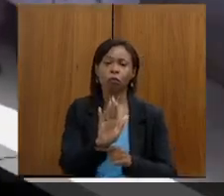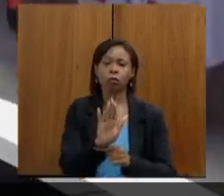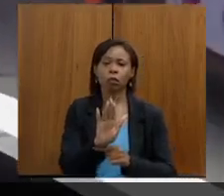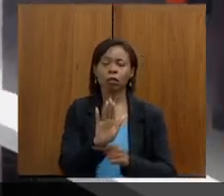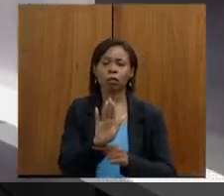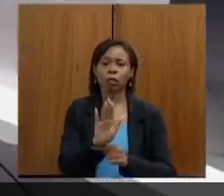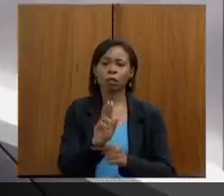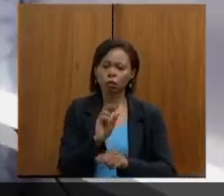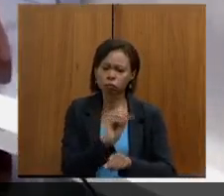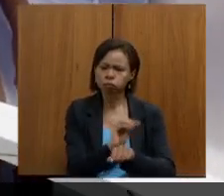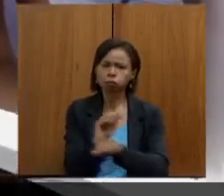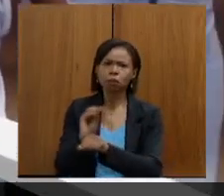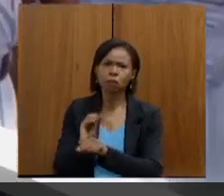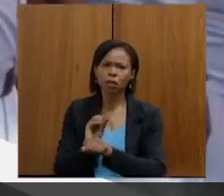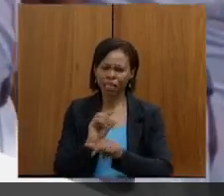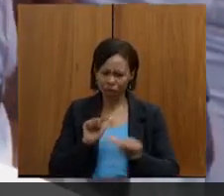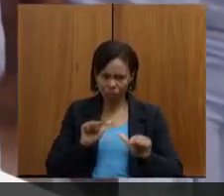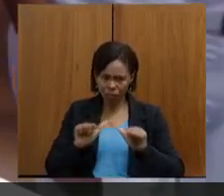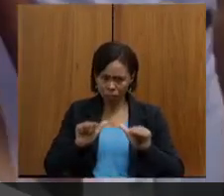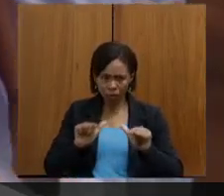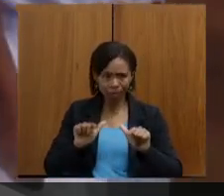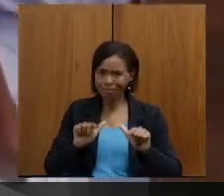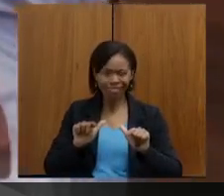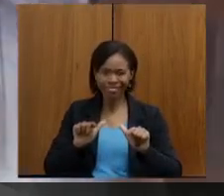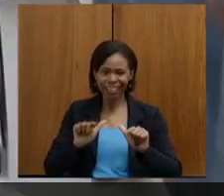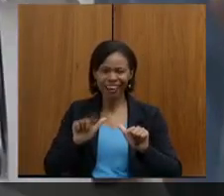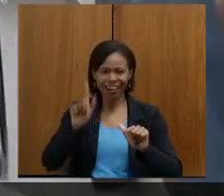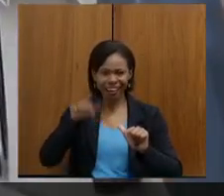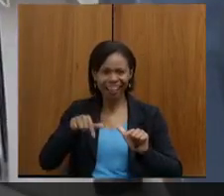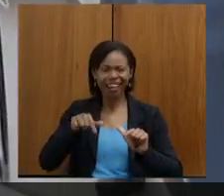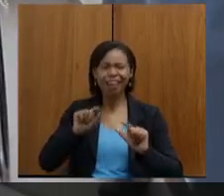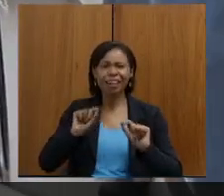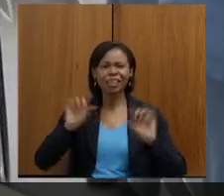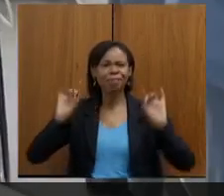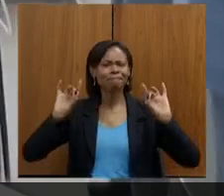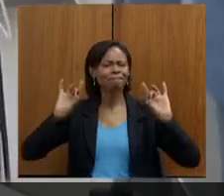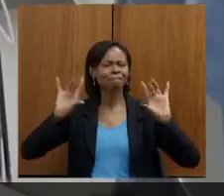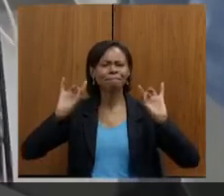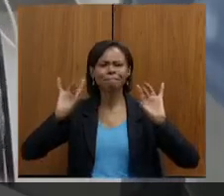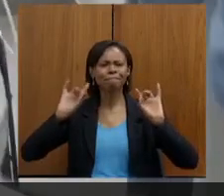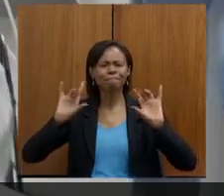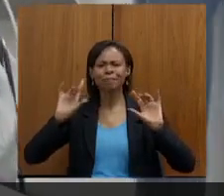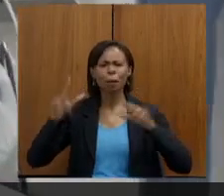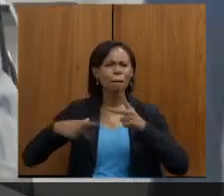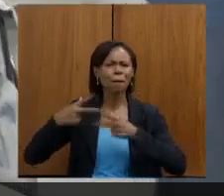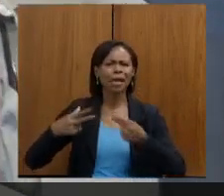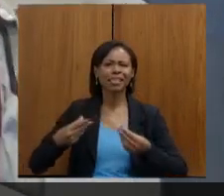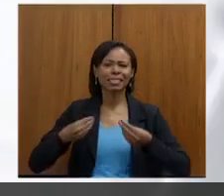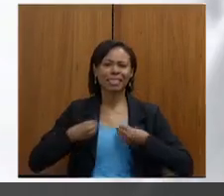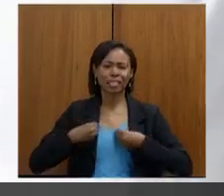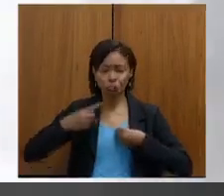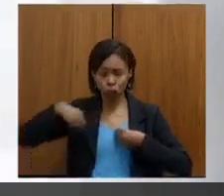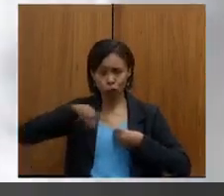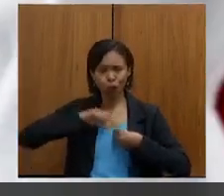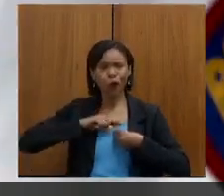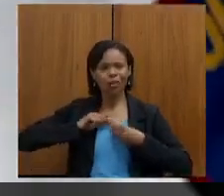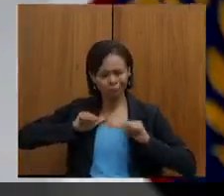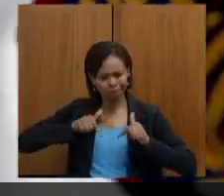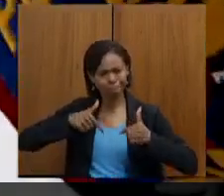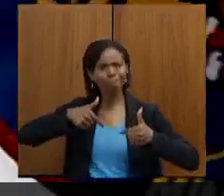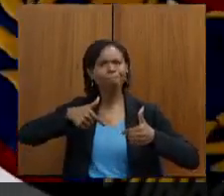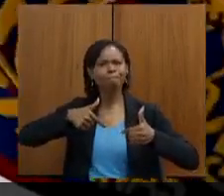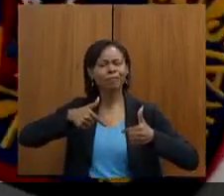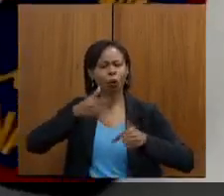não é um trabalho e mandar de por E é assim que seguiremos doando